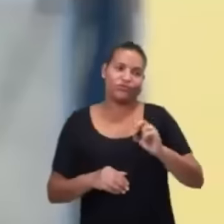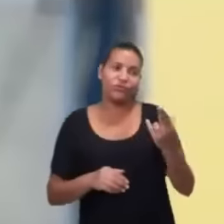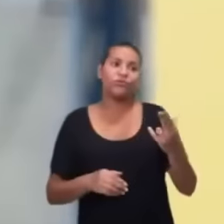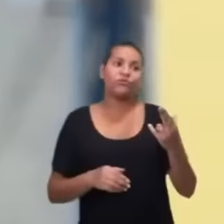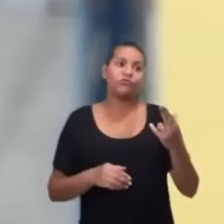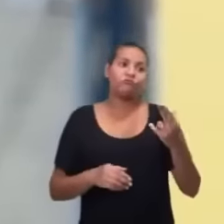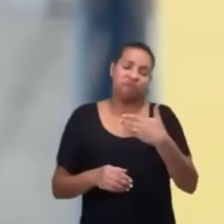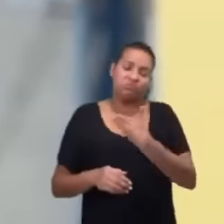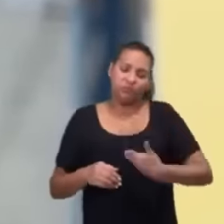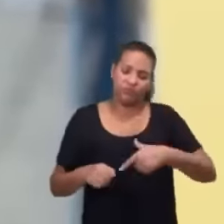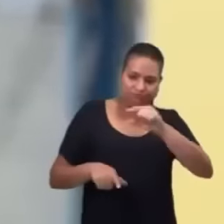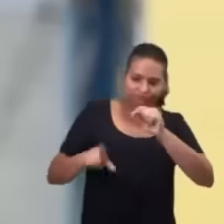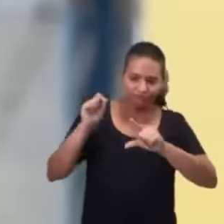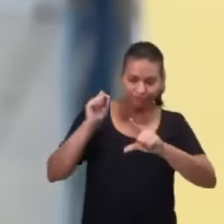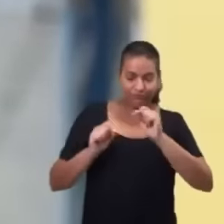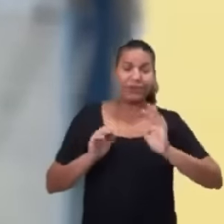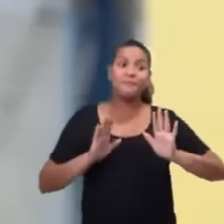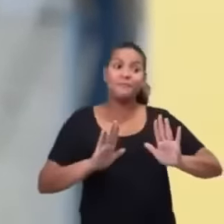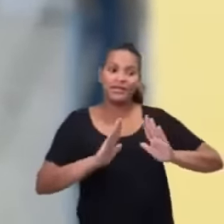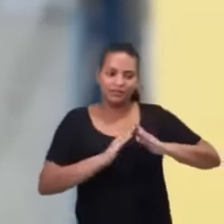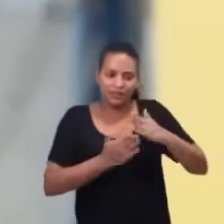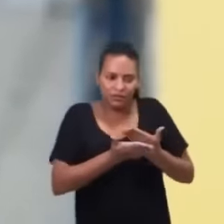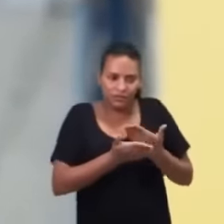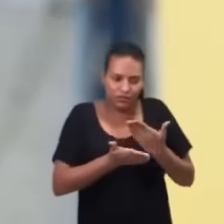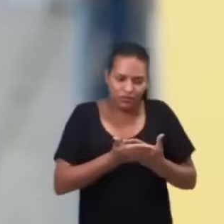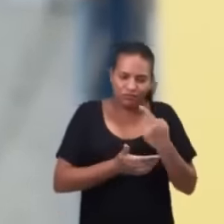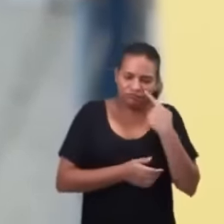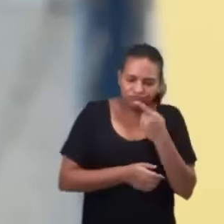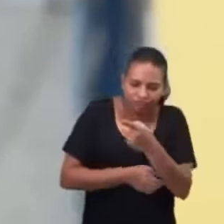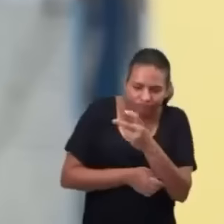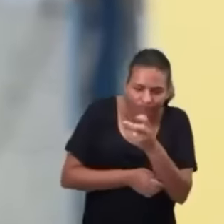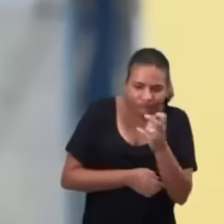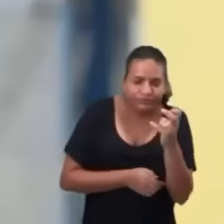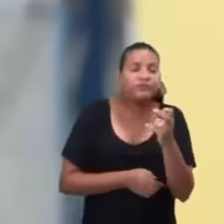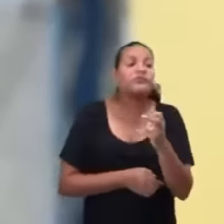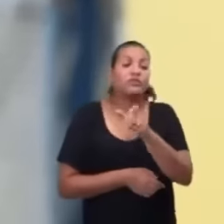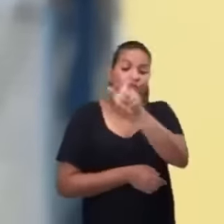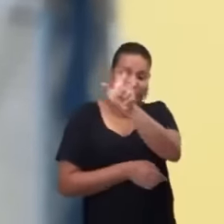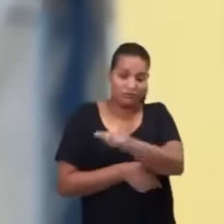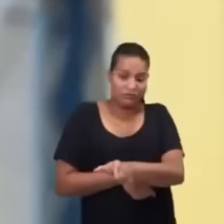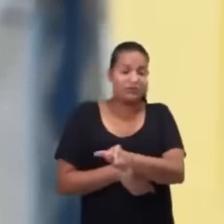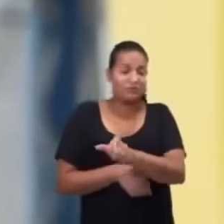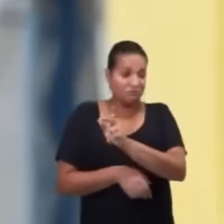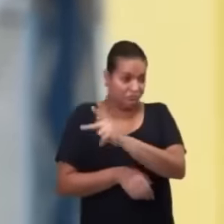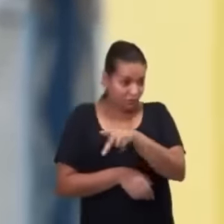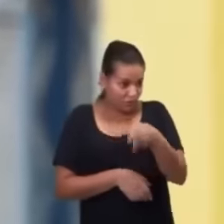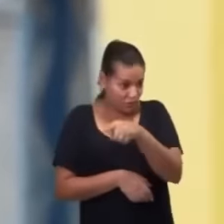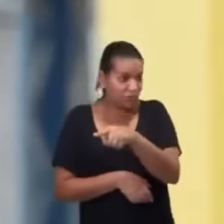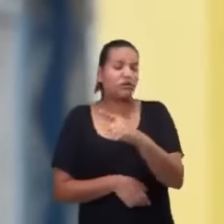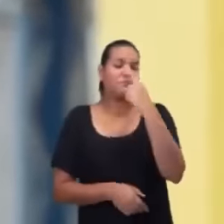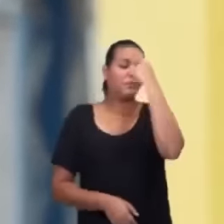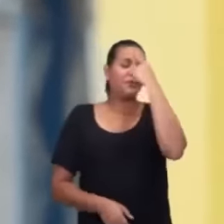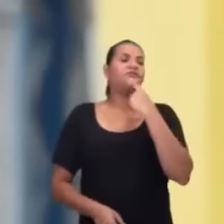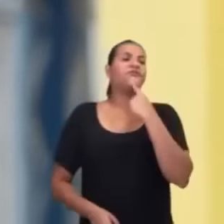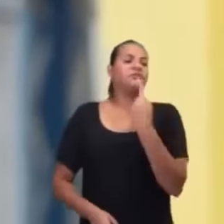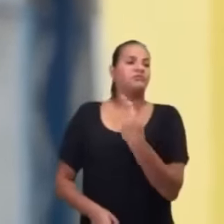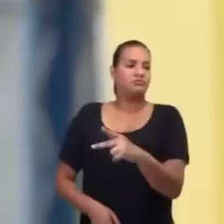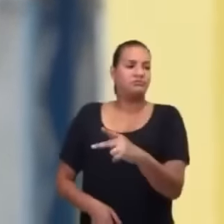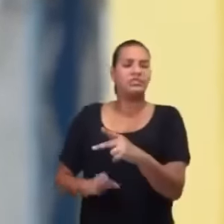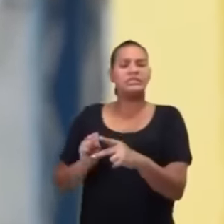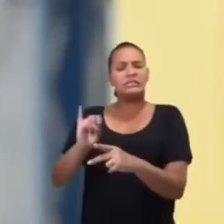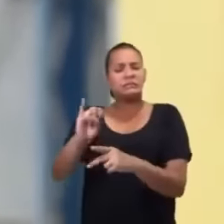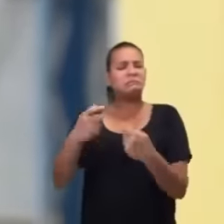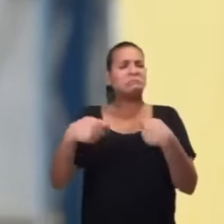pública, a escola vai fazer uma identificação e um mapeamento do perfil pedagógico daquele profissional para tentar readequá-lo se